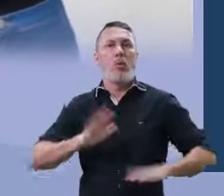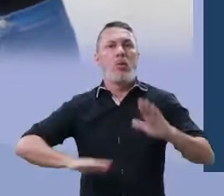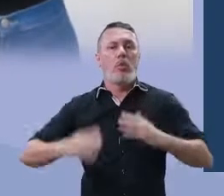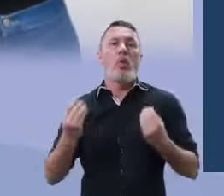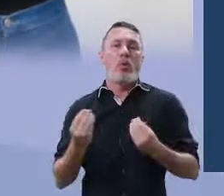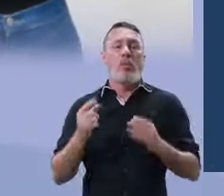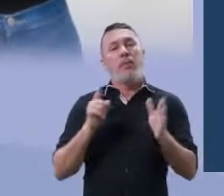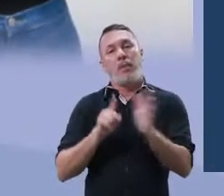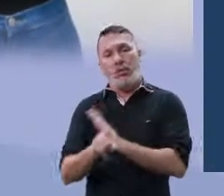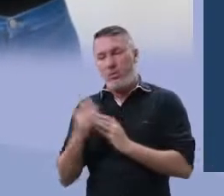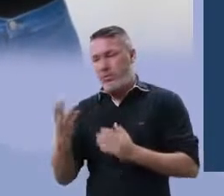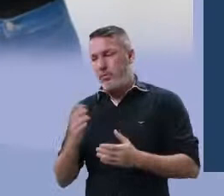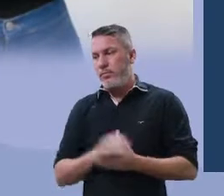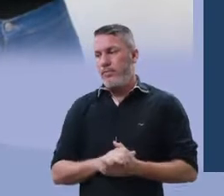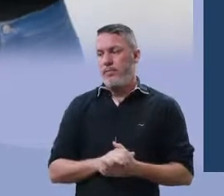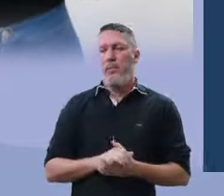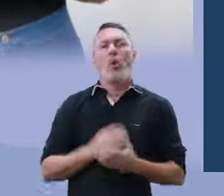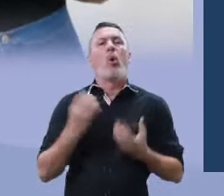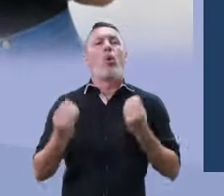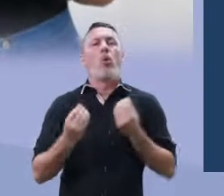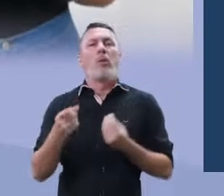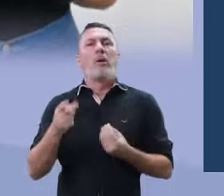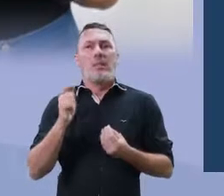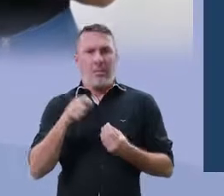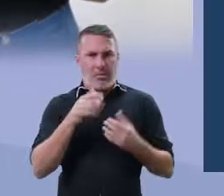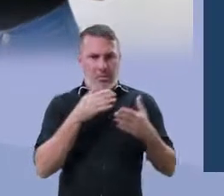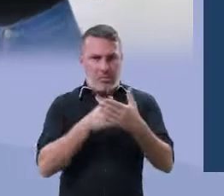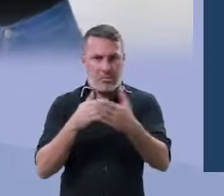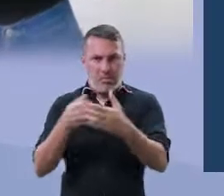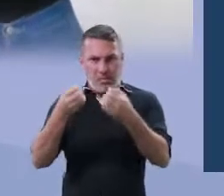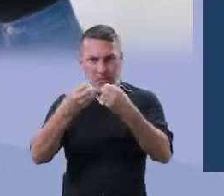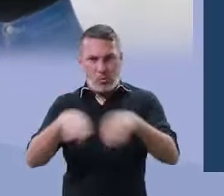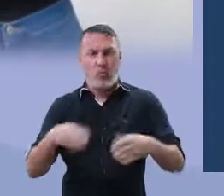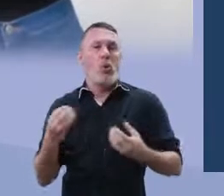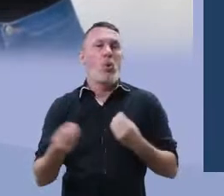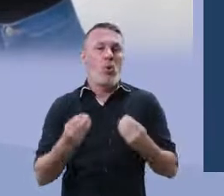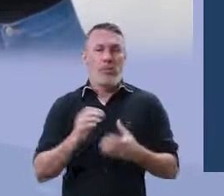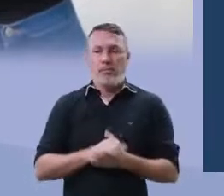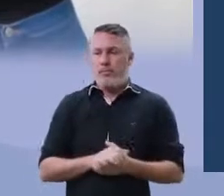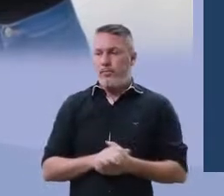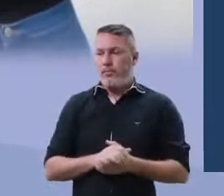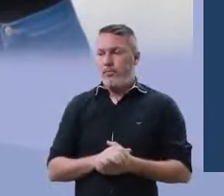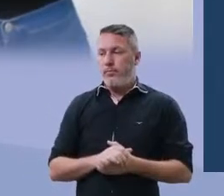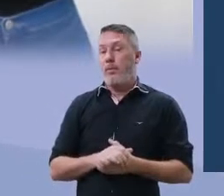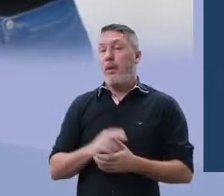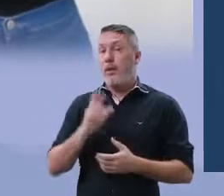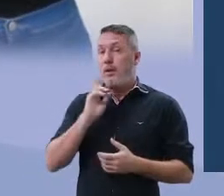quantidade de nutrientes naquele local. E aí ele fala o seguinte, como que isso pode afetar